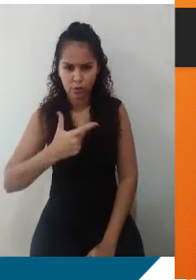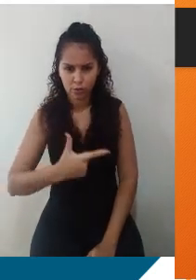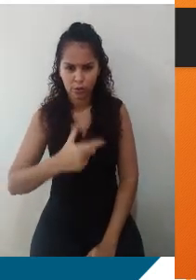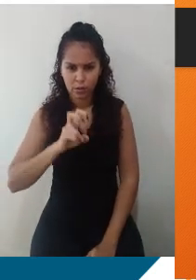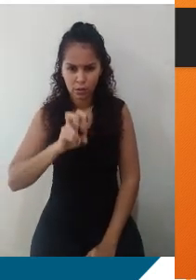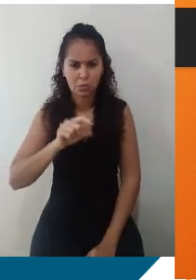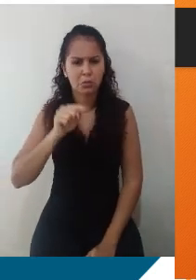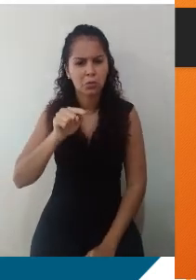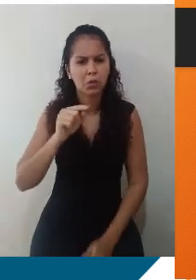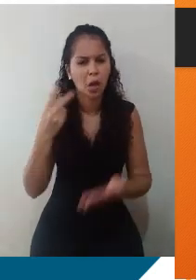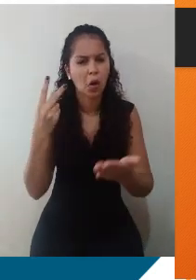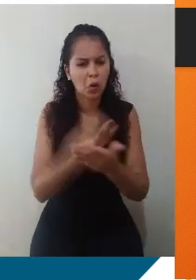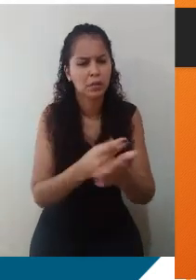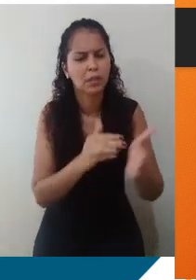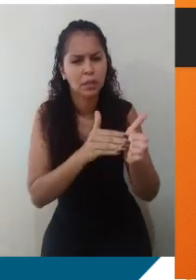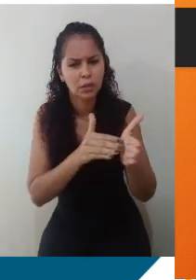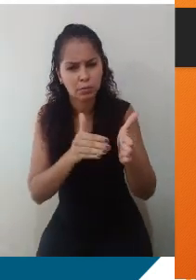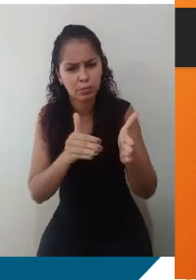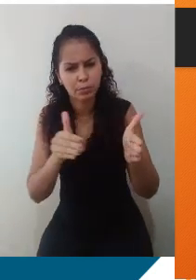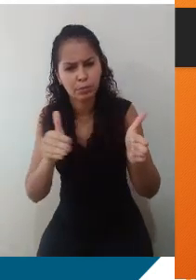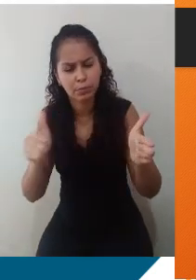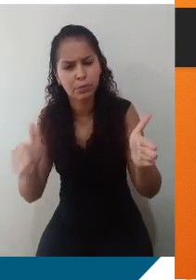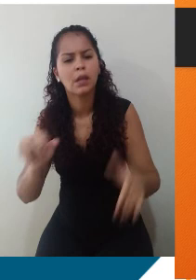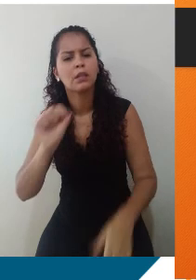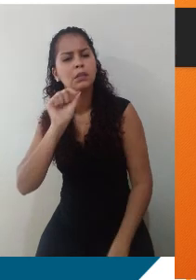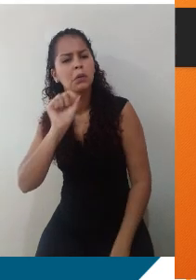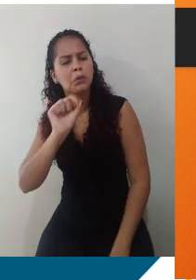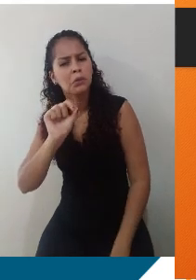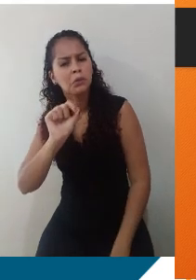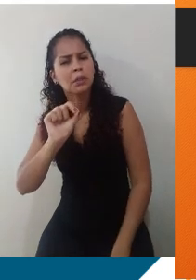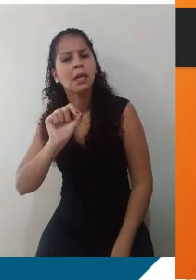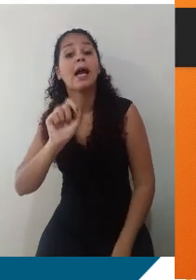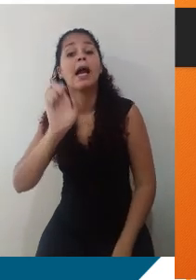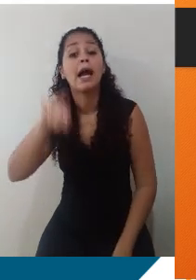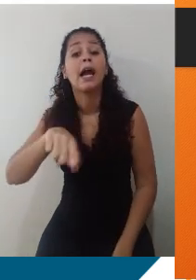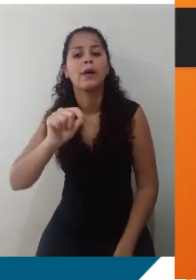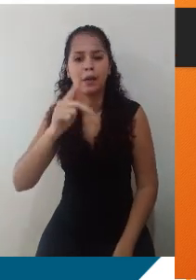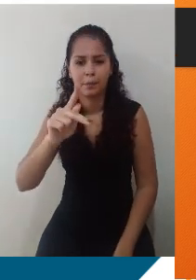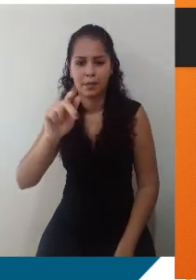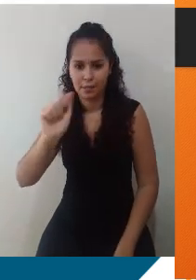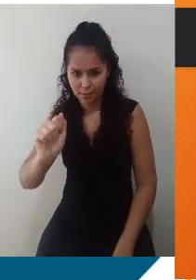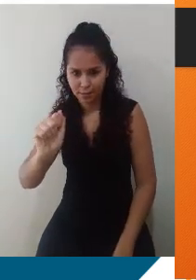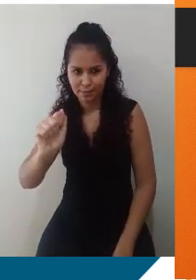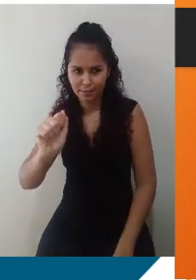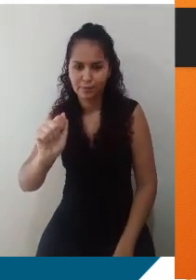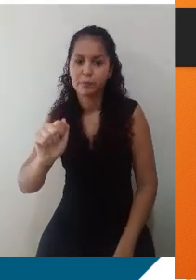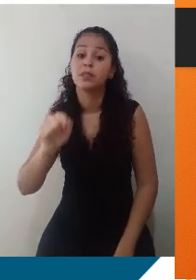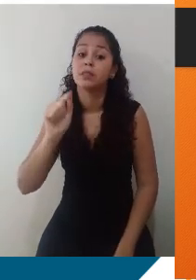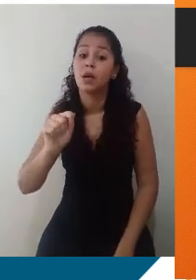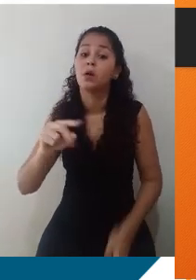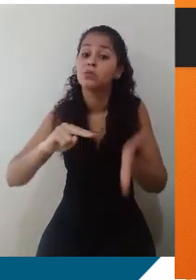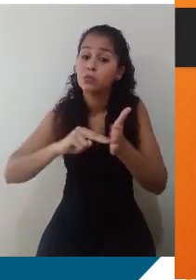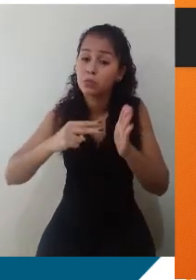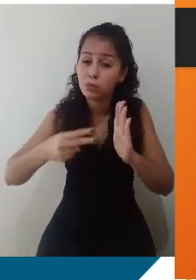25. E se isso acontece ao longo de toda a sequência, então essa sequência é uma progressão aritmética. Aliás, essa